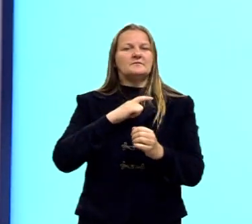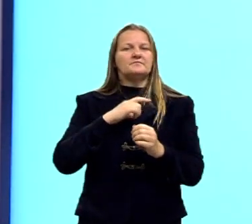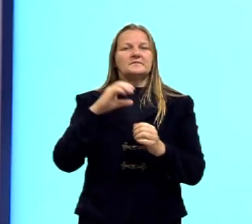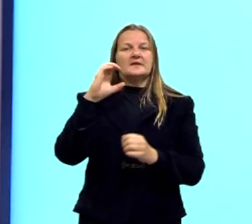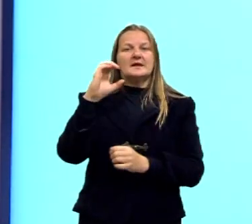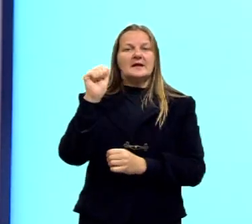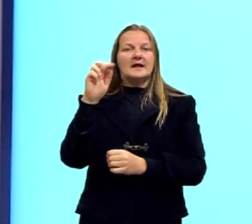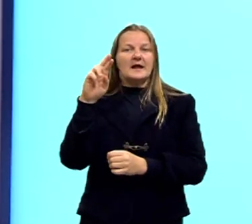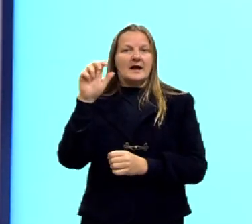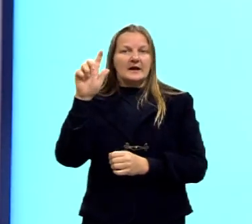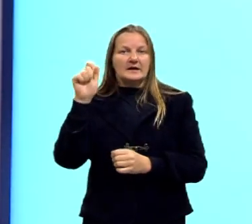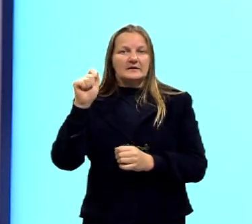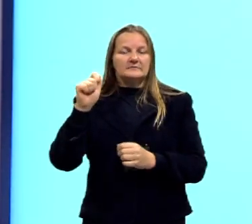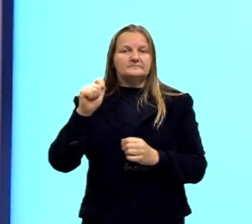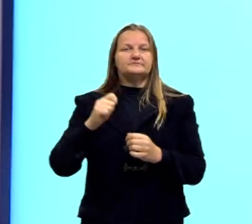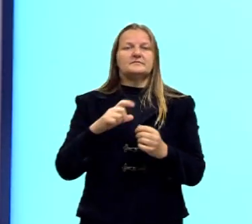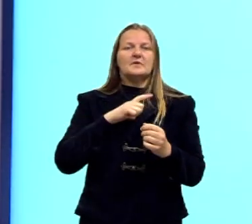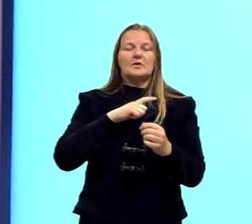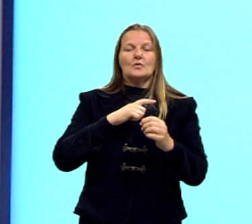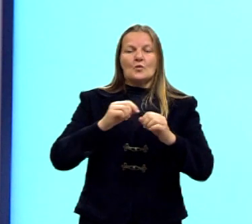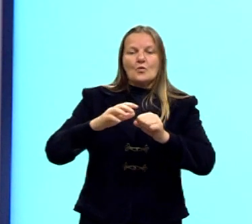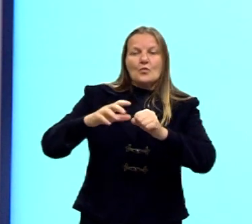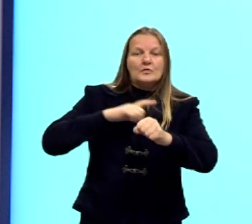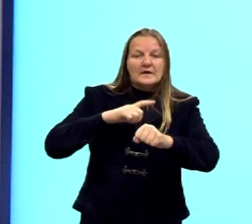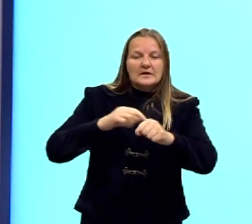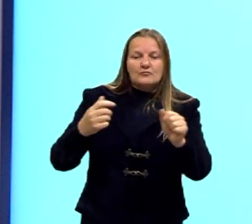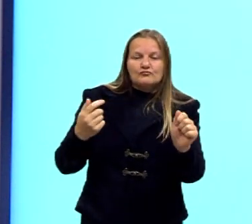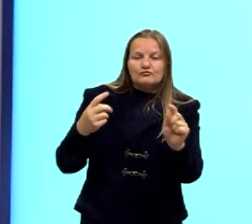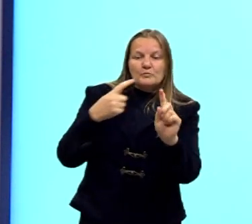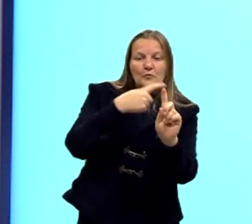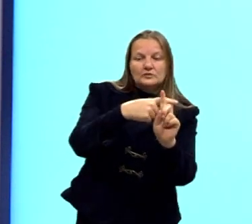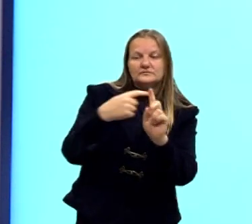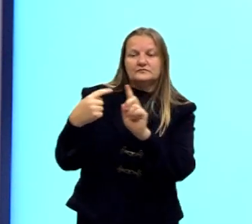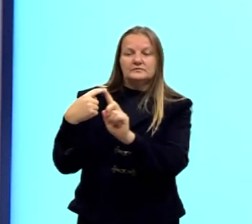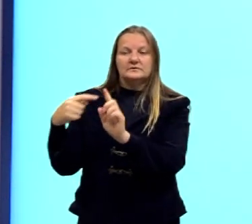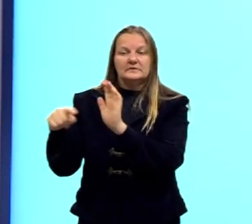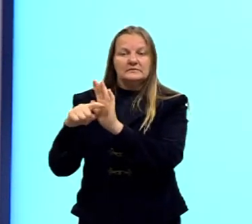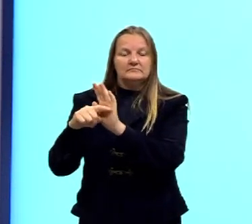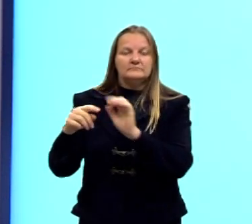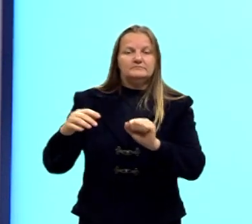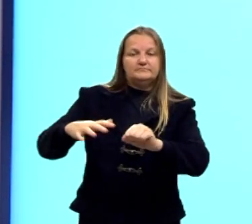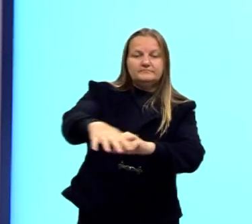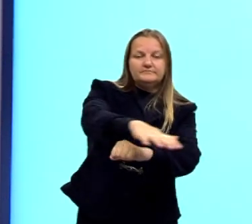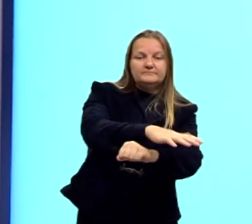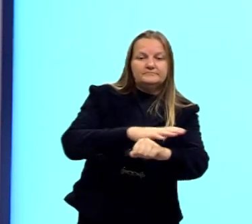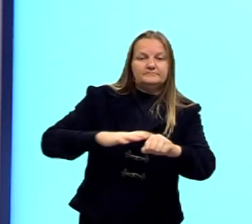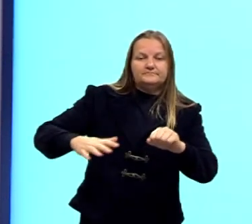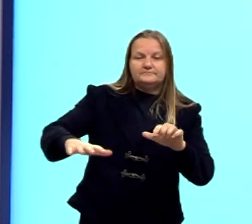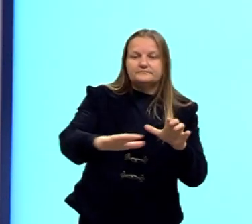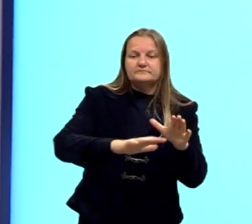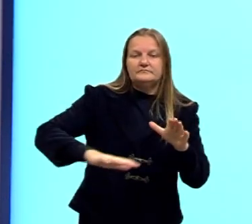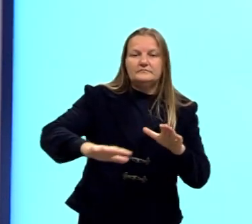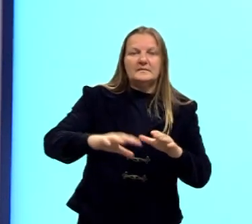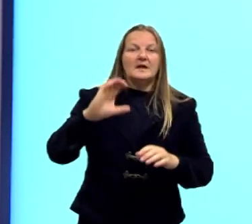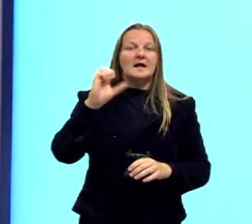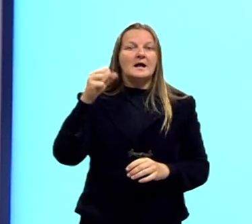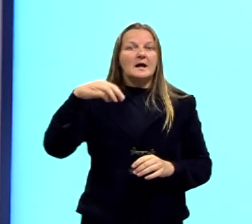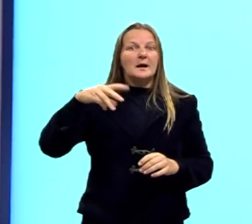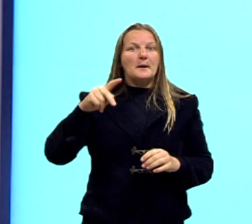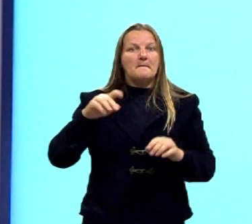gera o que um campo elétrico né e a gente poderia ter né somente uma carga tá